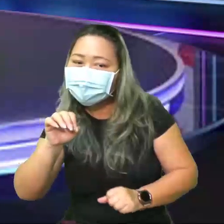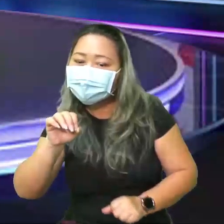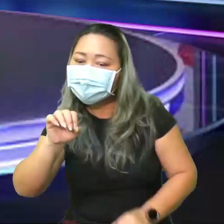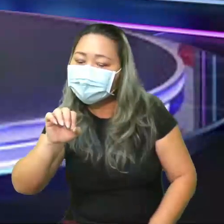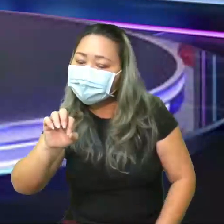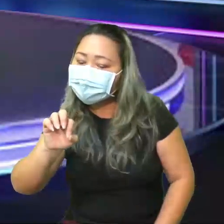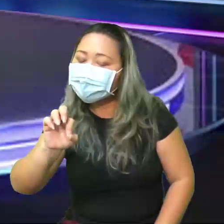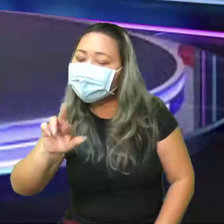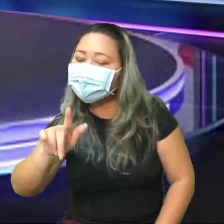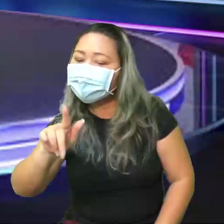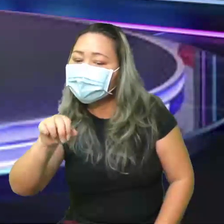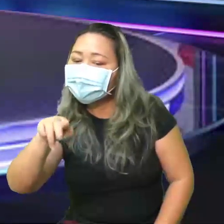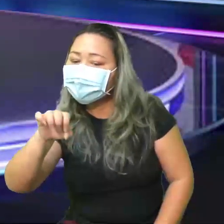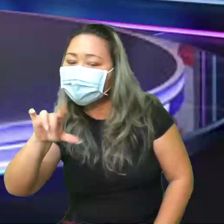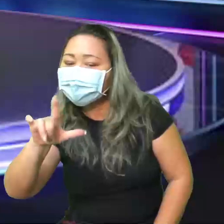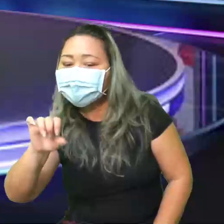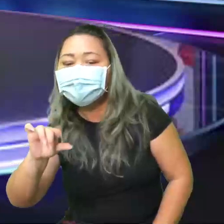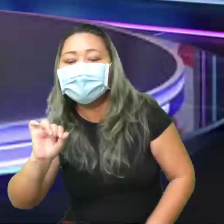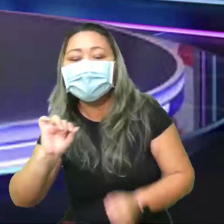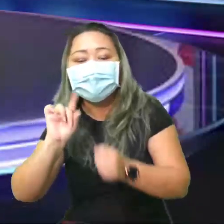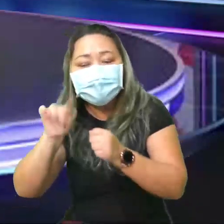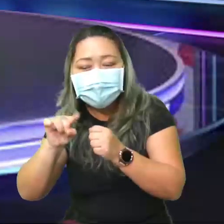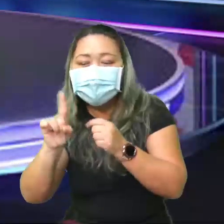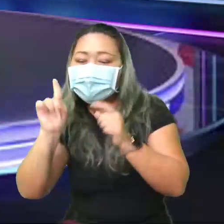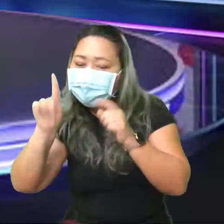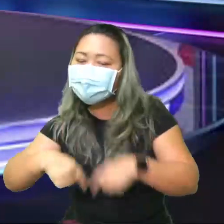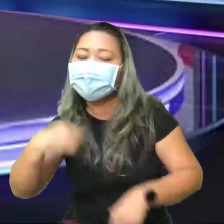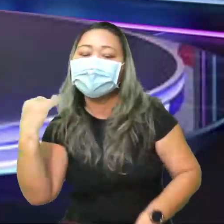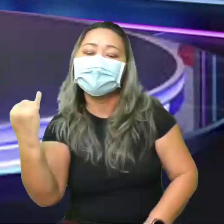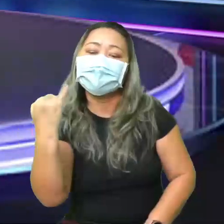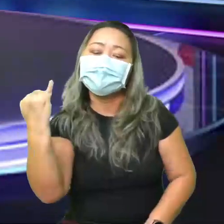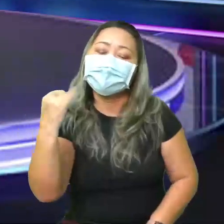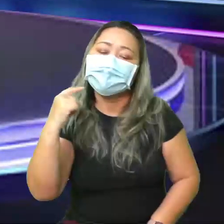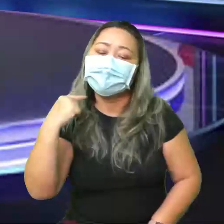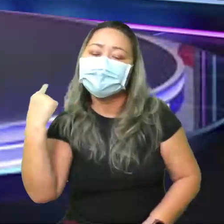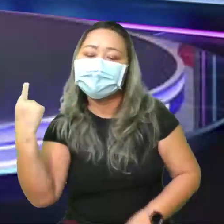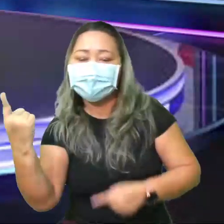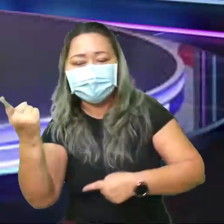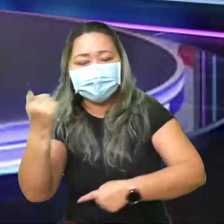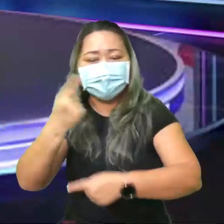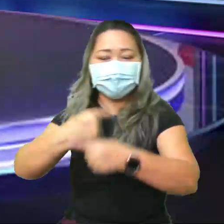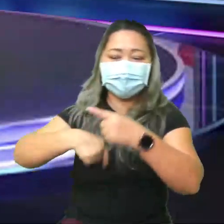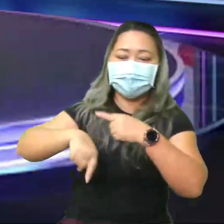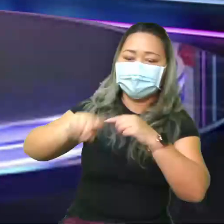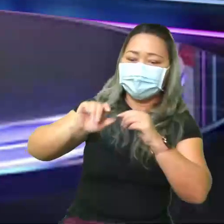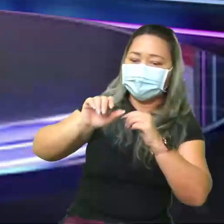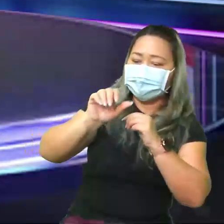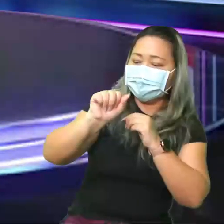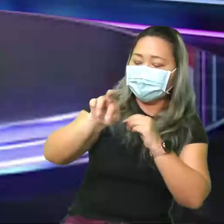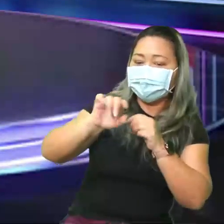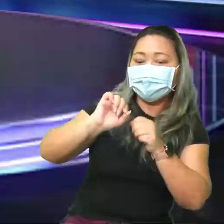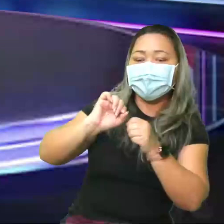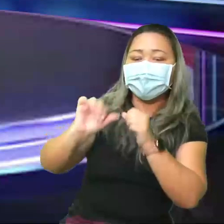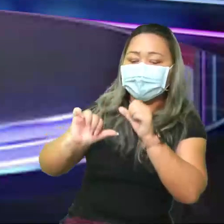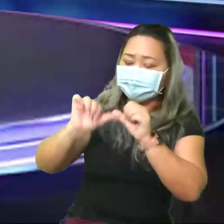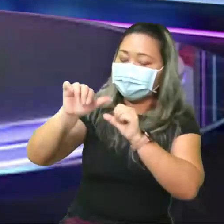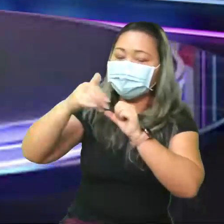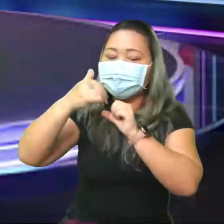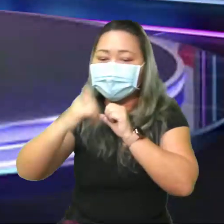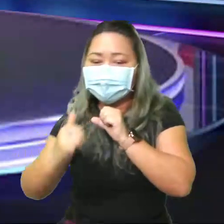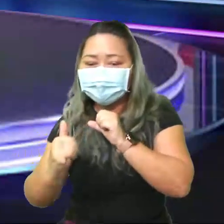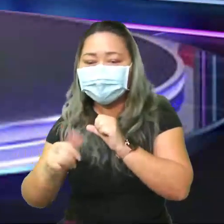oxigênio. A gente sabe que esse oxigênio, né, que nós utilizamos na nossa respiração, os animais,